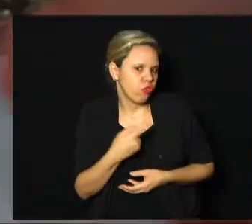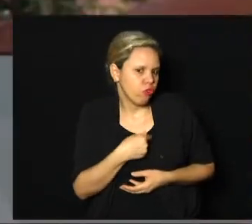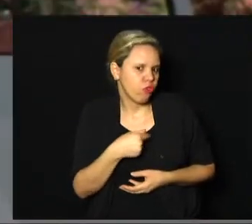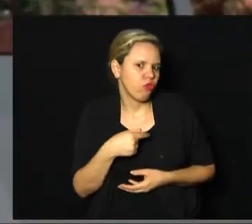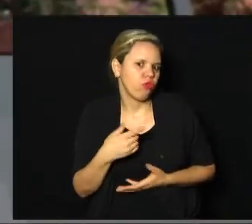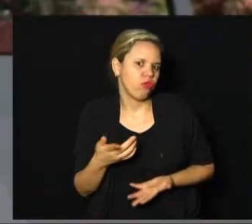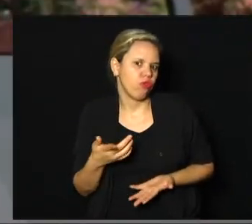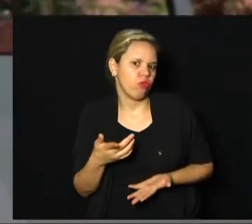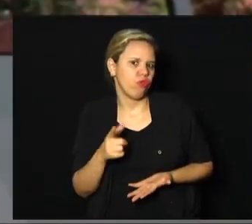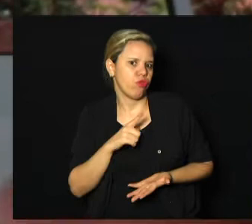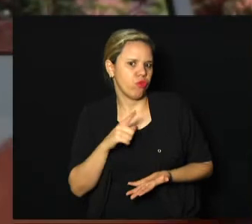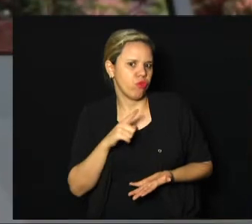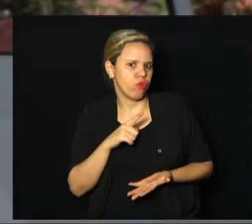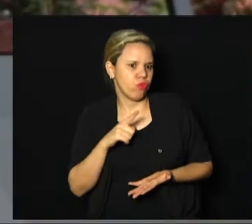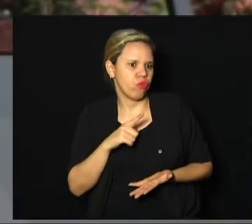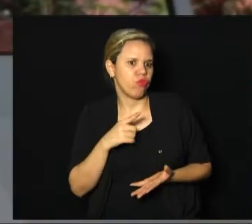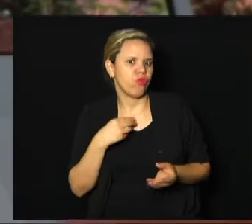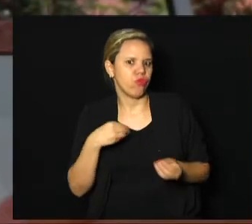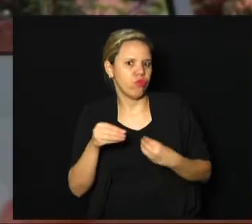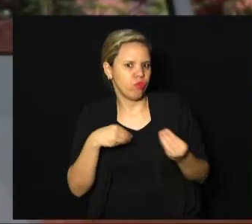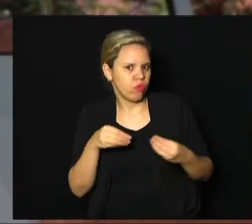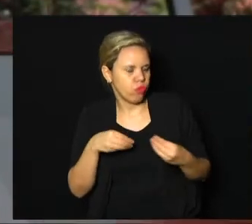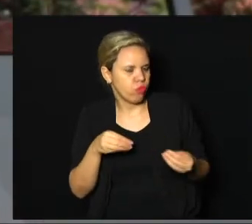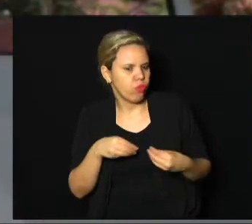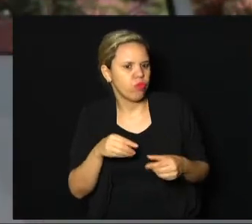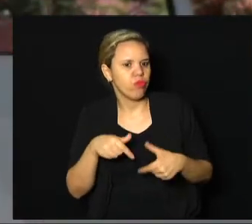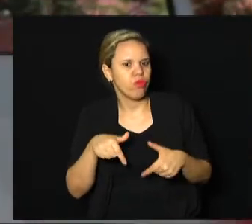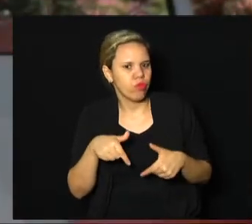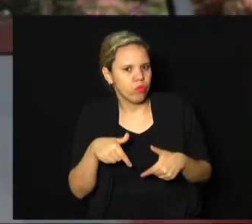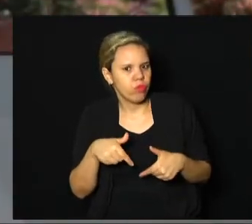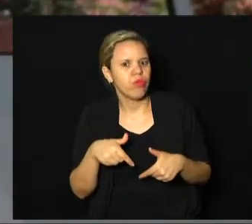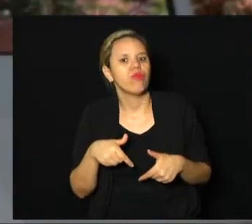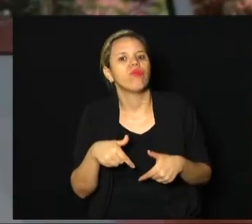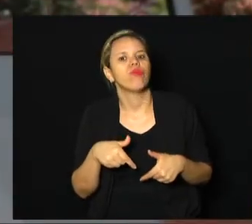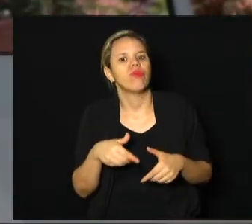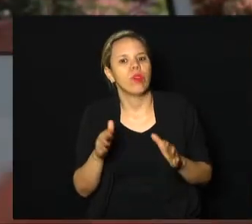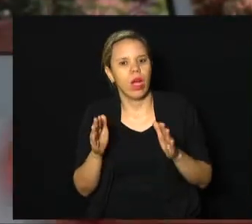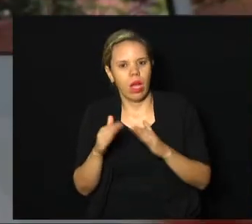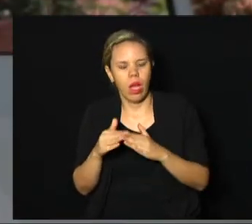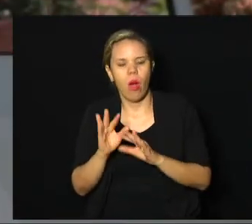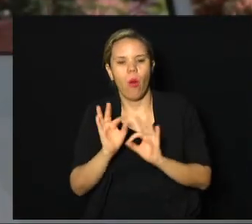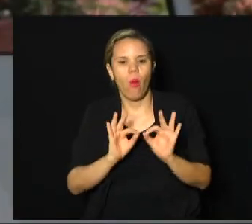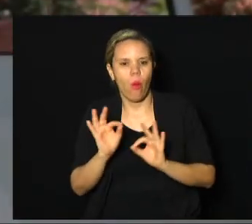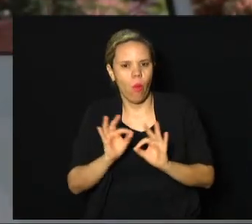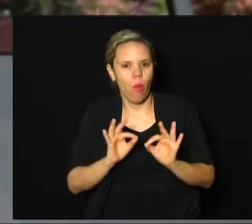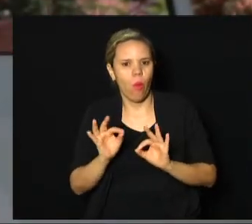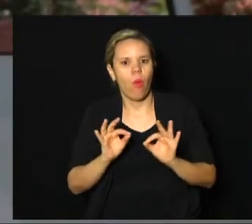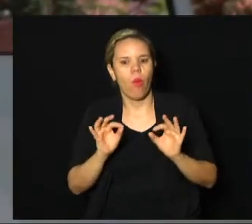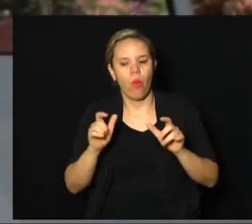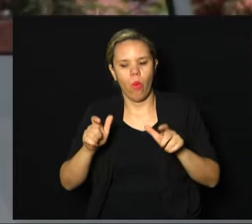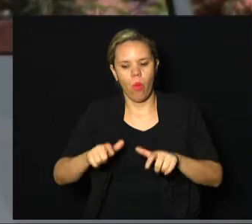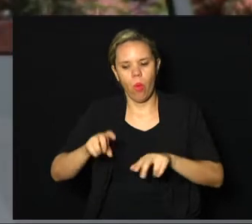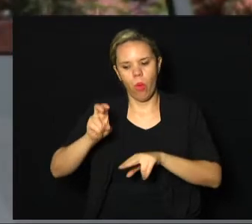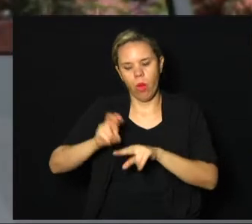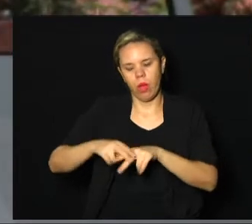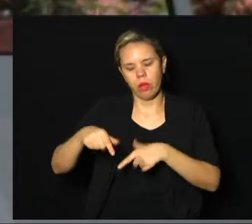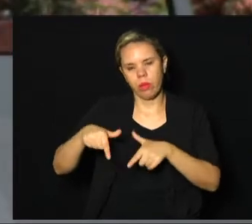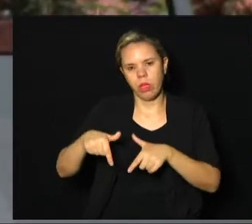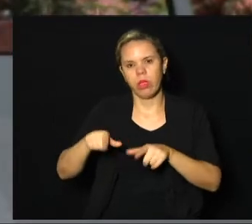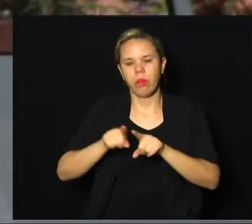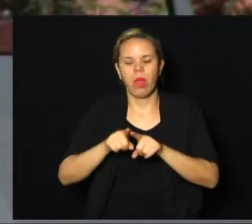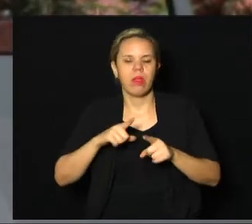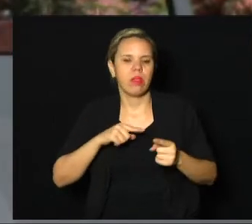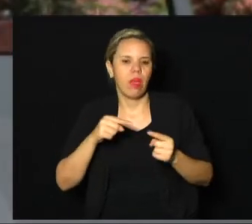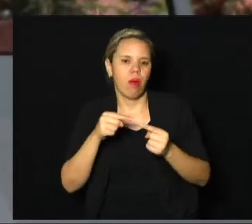vai ter uma flexibilidade de trabalho, trabalhar em casa, além de organizar essa estação de trabalho, mas é organizar uma